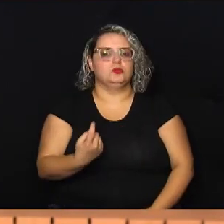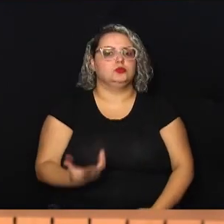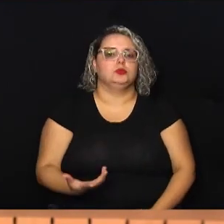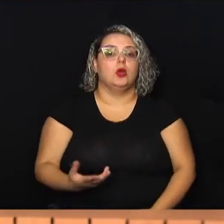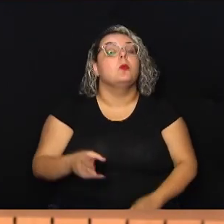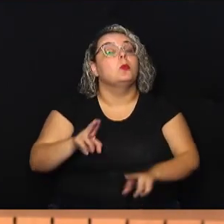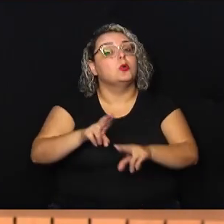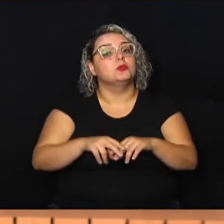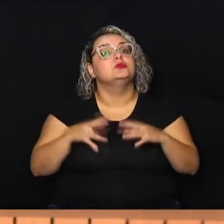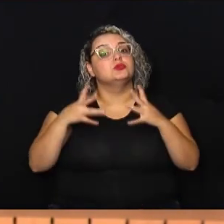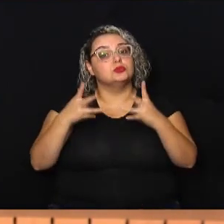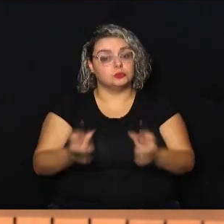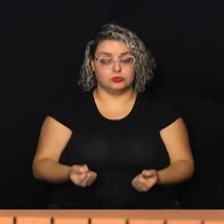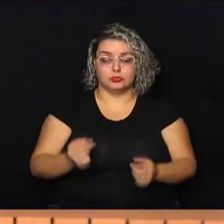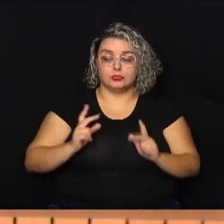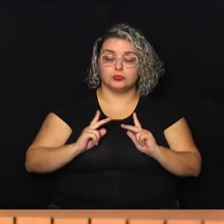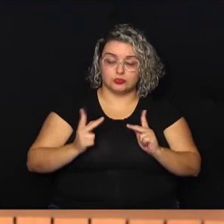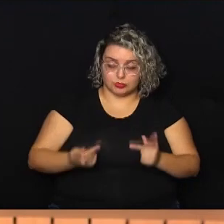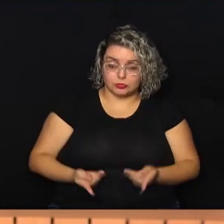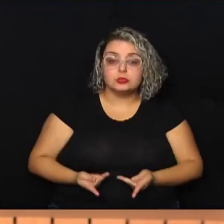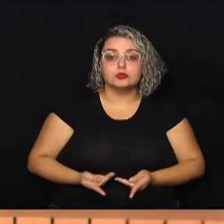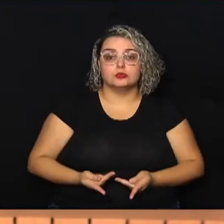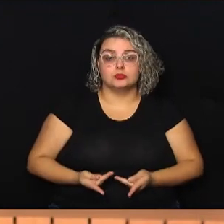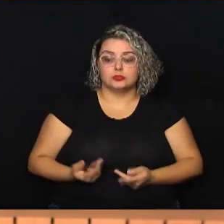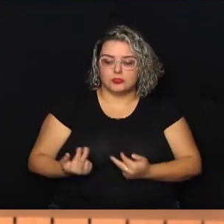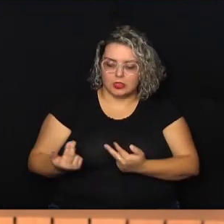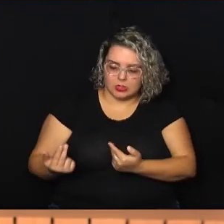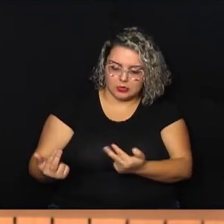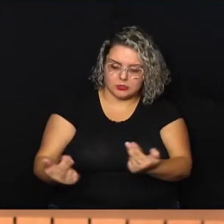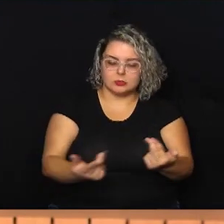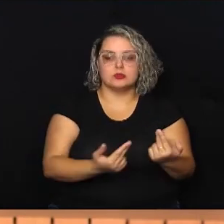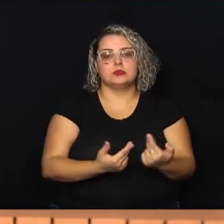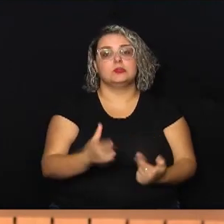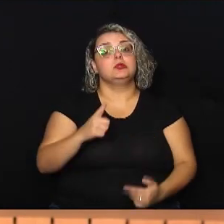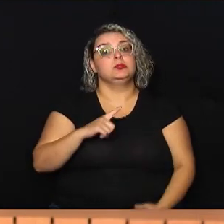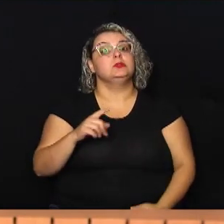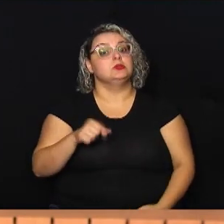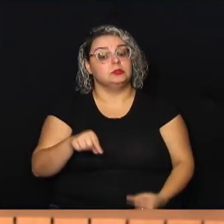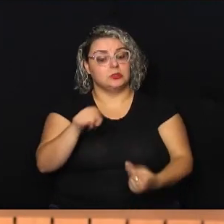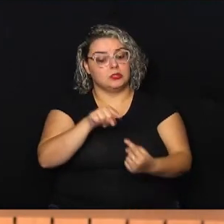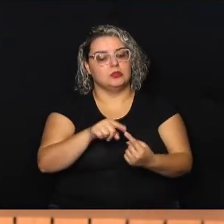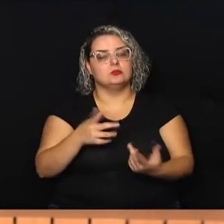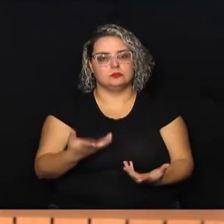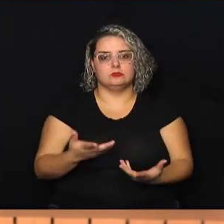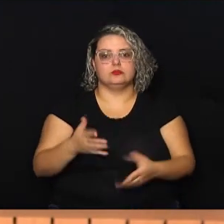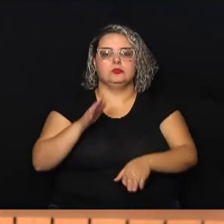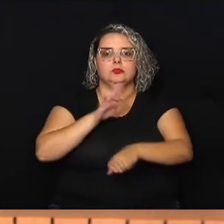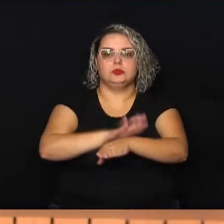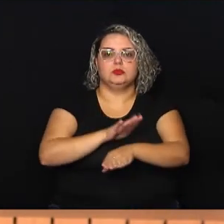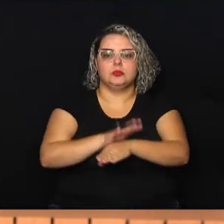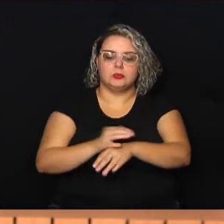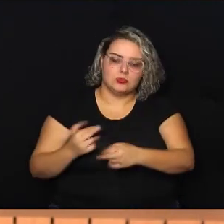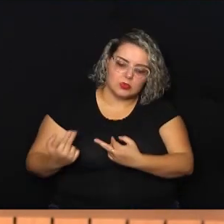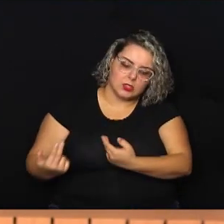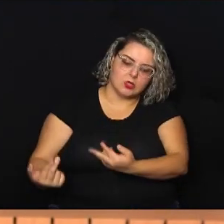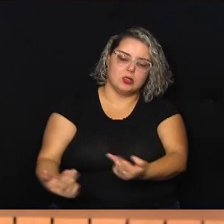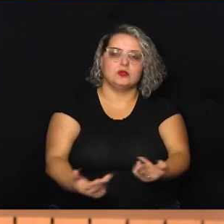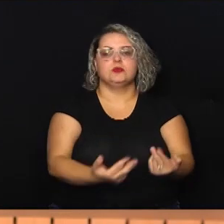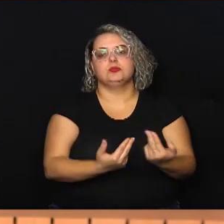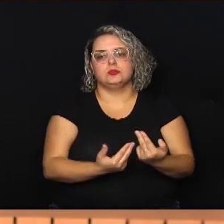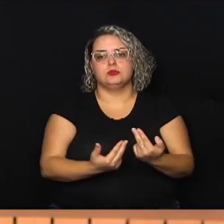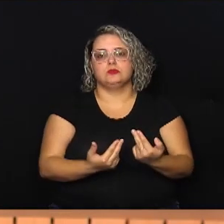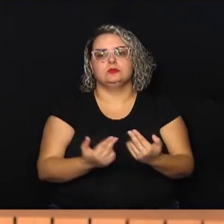Portanto, todos os seres humanos são irmãos e têm o objetivo de cooperar harmoniosamente entre